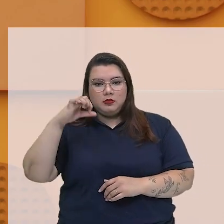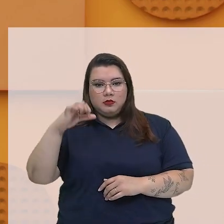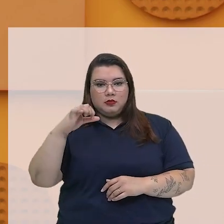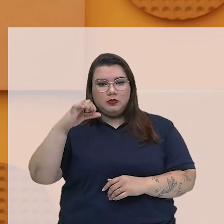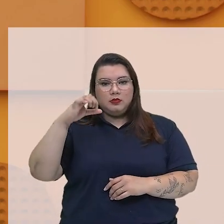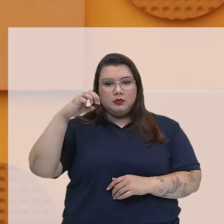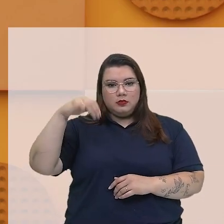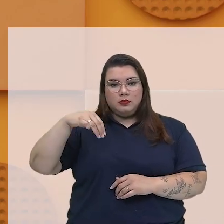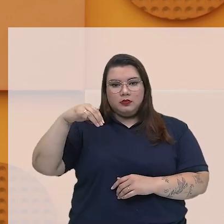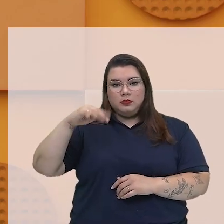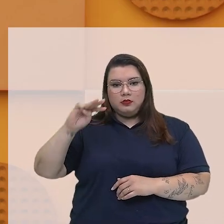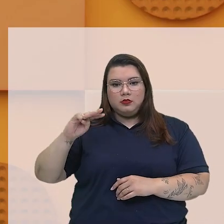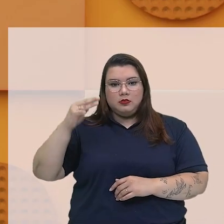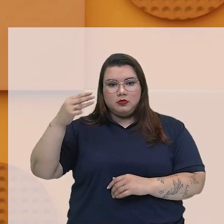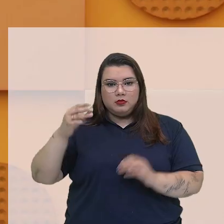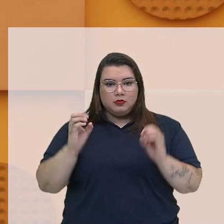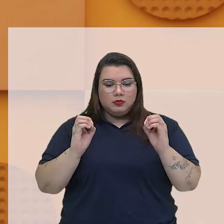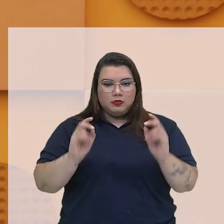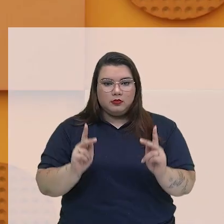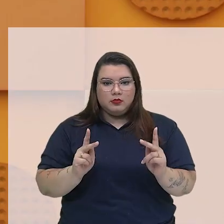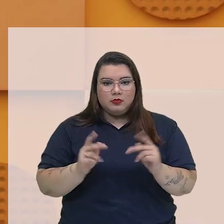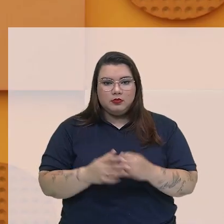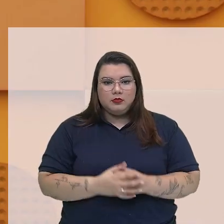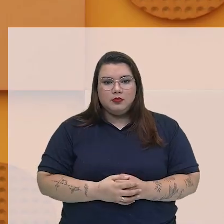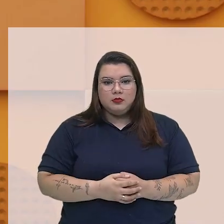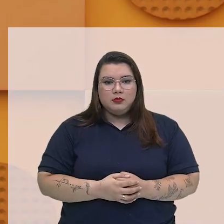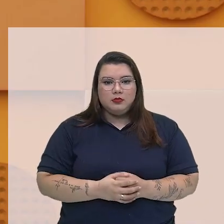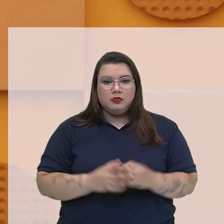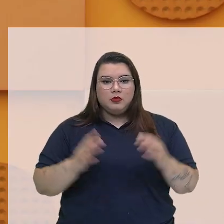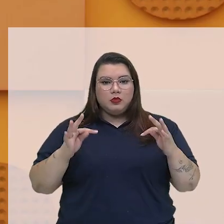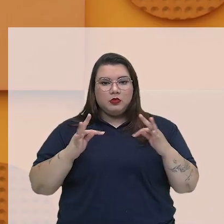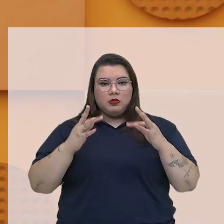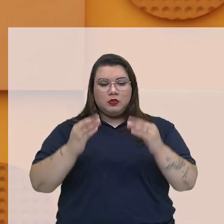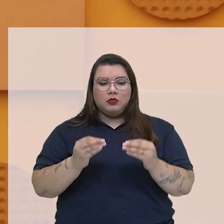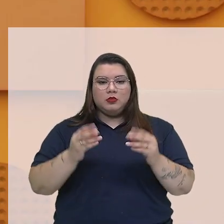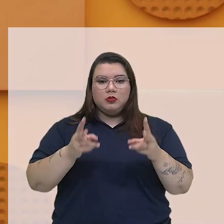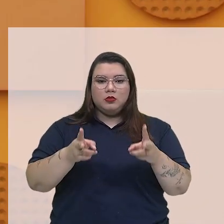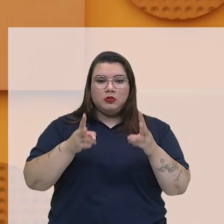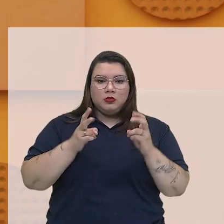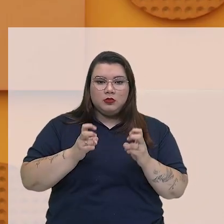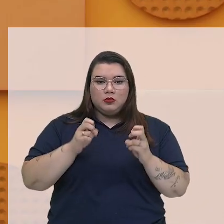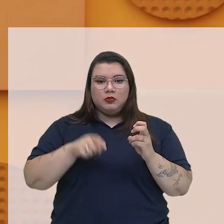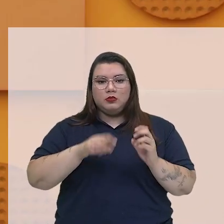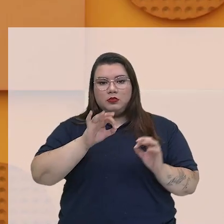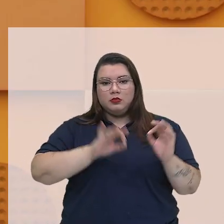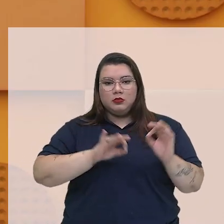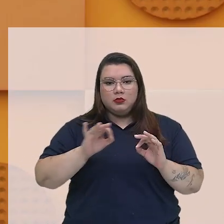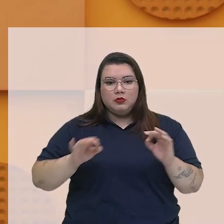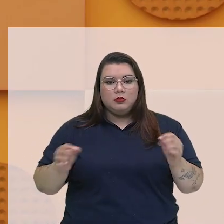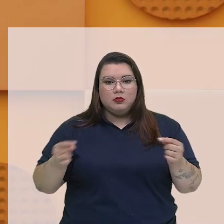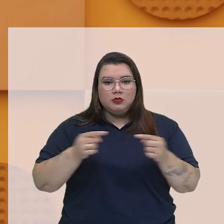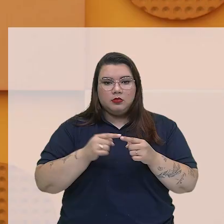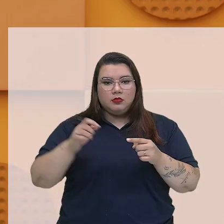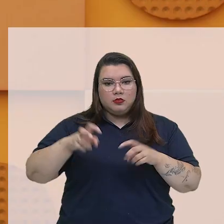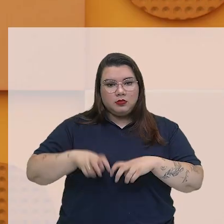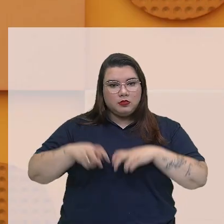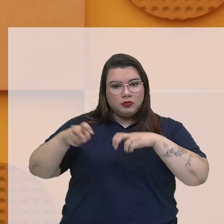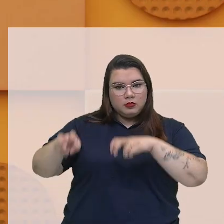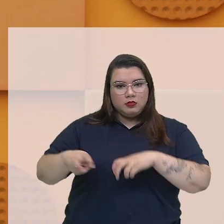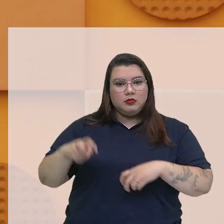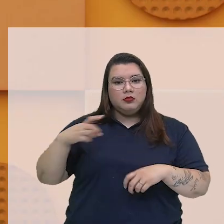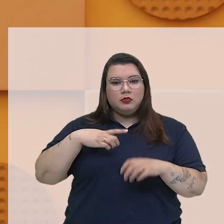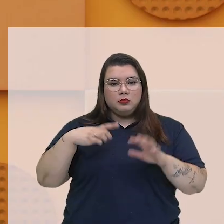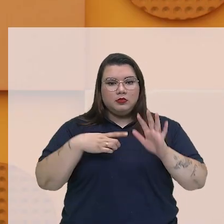1,157,9 metros cúbicos, tá certo, gente? Então, tudo isso a gente observa nesse processo, né, que a agricultura acaba